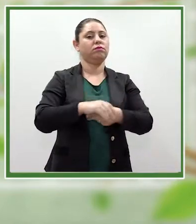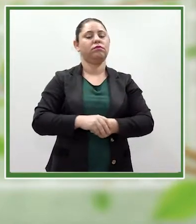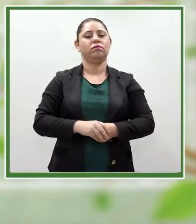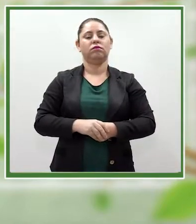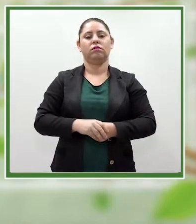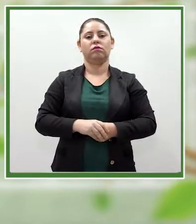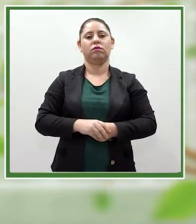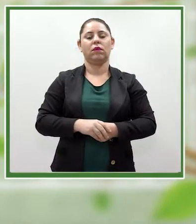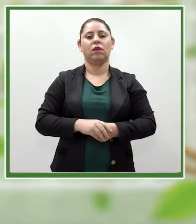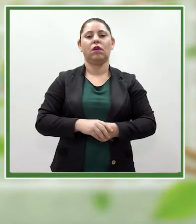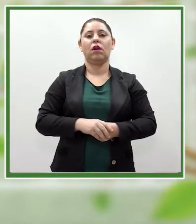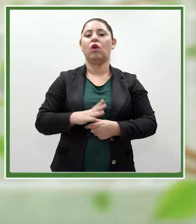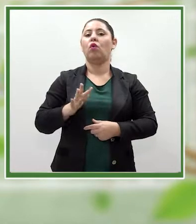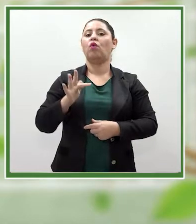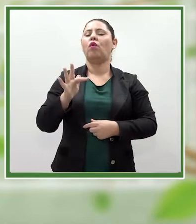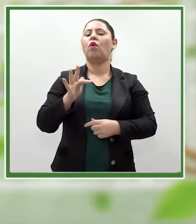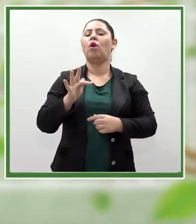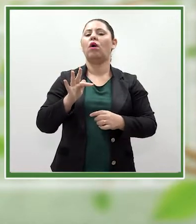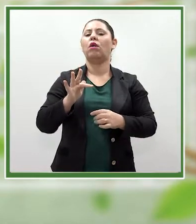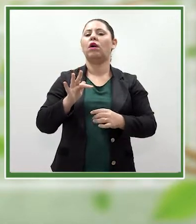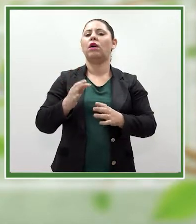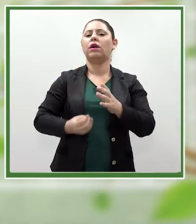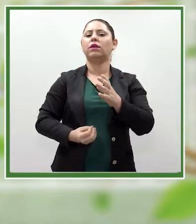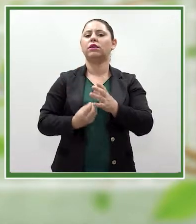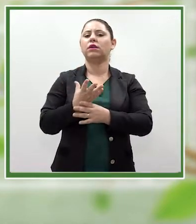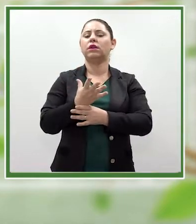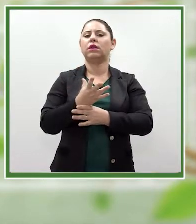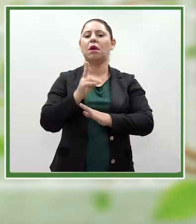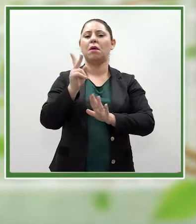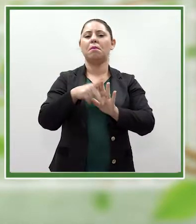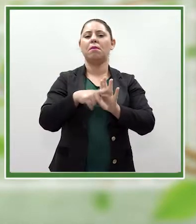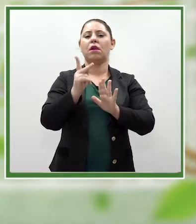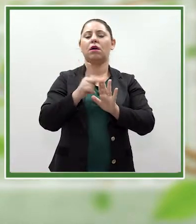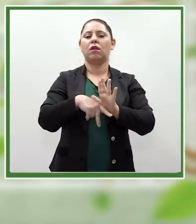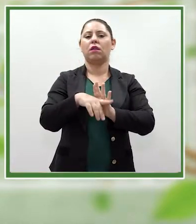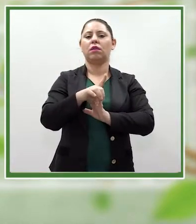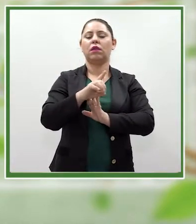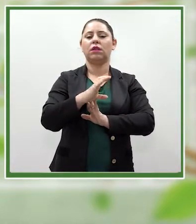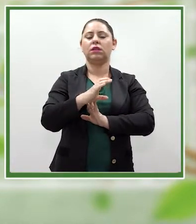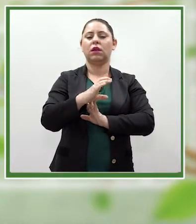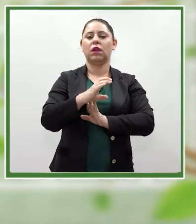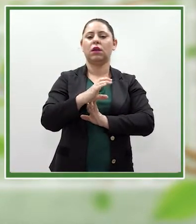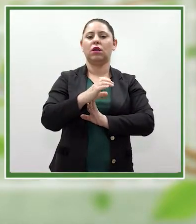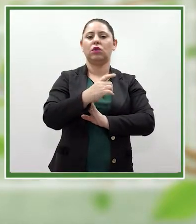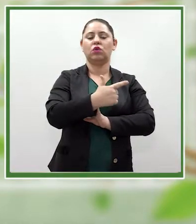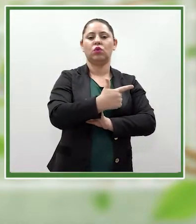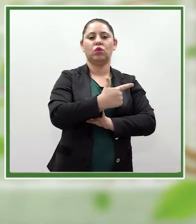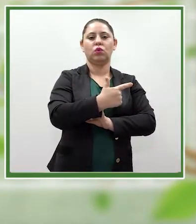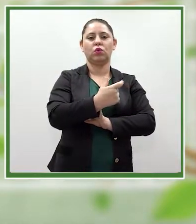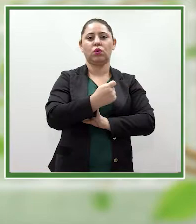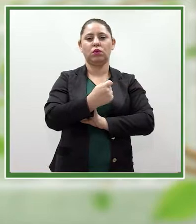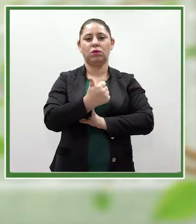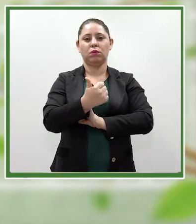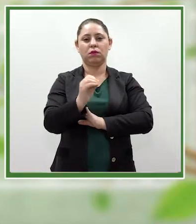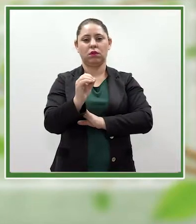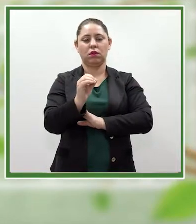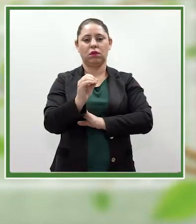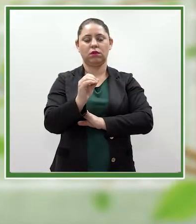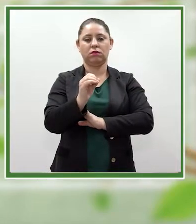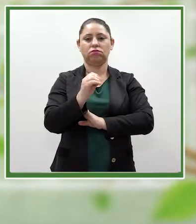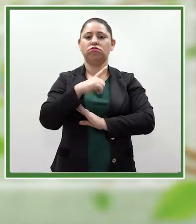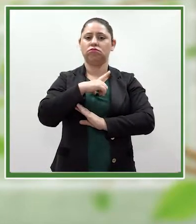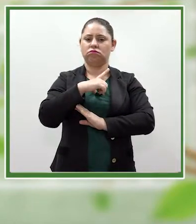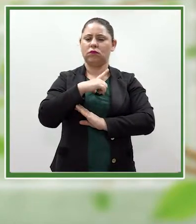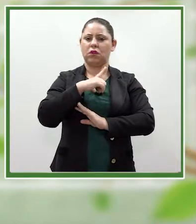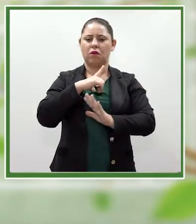ações voluntárias. E o reflexo disso no país foi a criação do Plano ABC em 2010. Então, o Plano